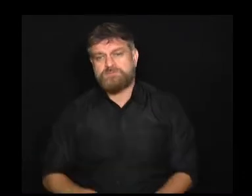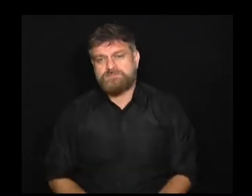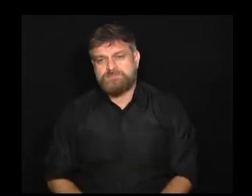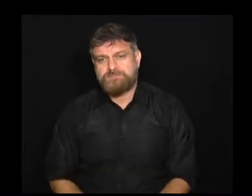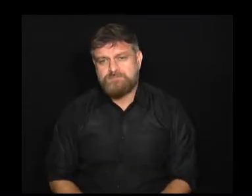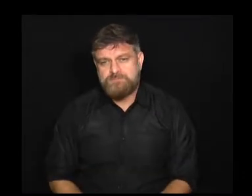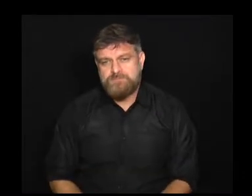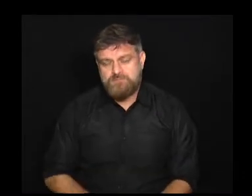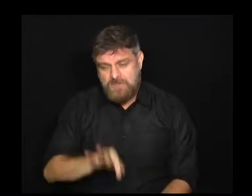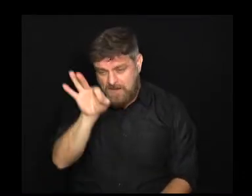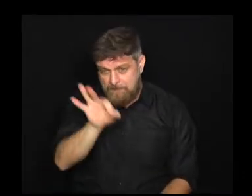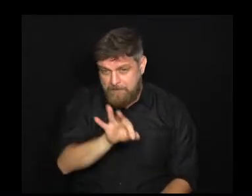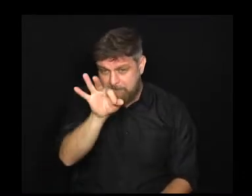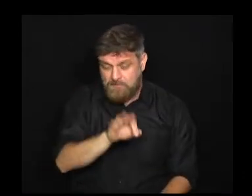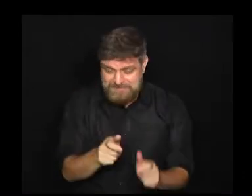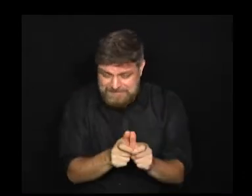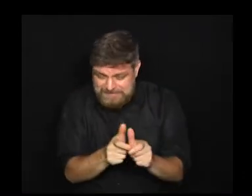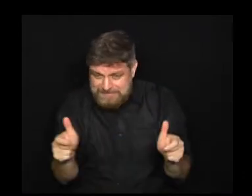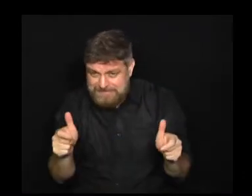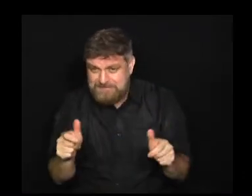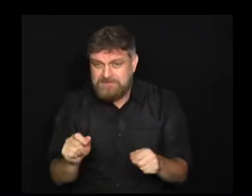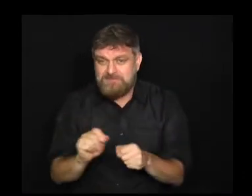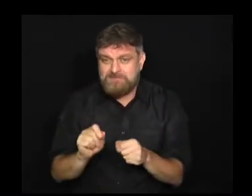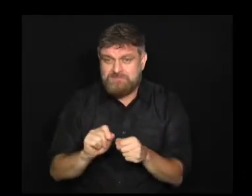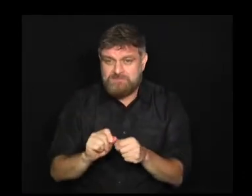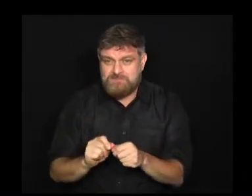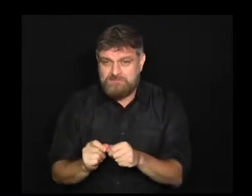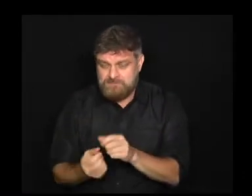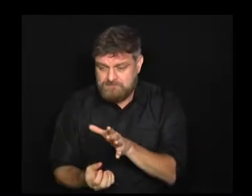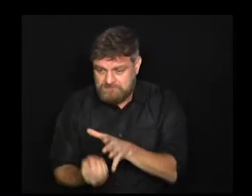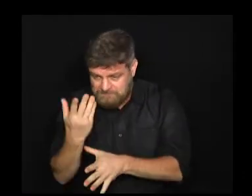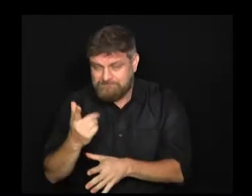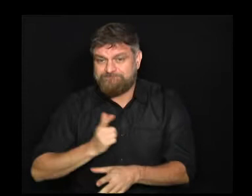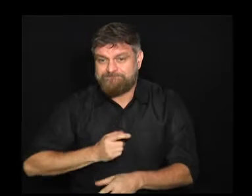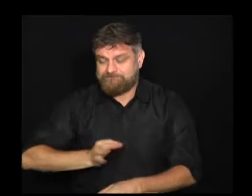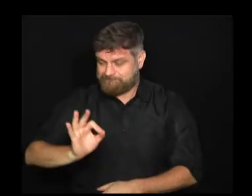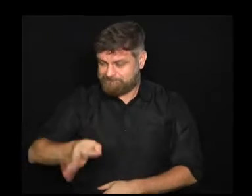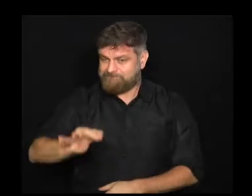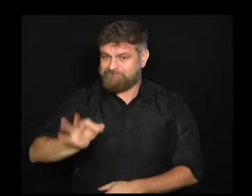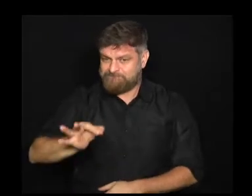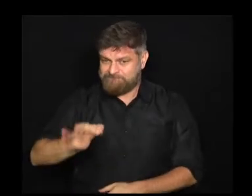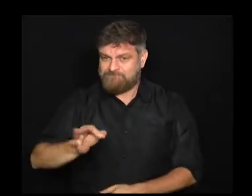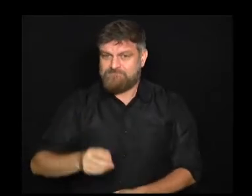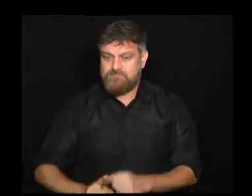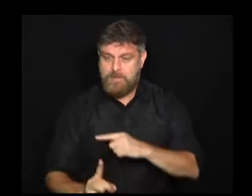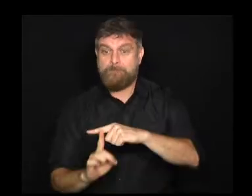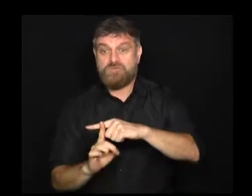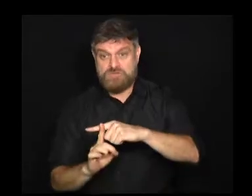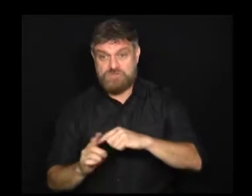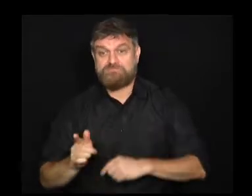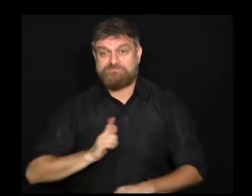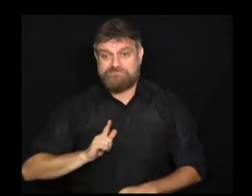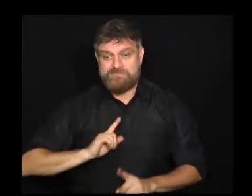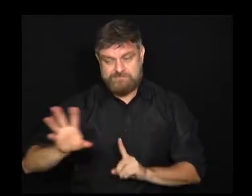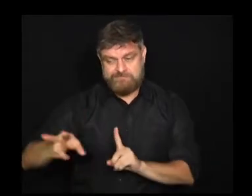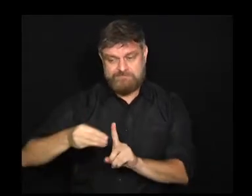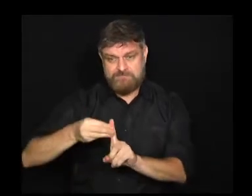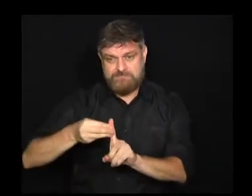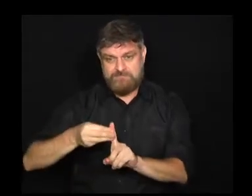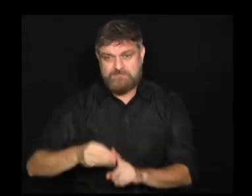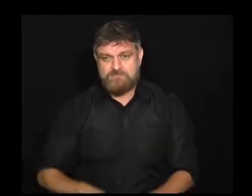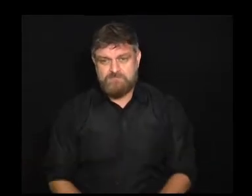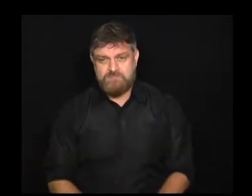que uma proporção grande dos casos suspeitos vão se tornar confirmados, e quando a gente tem uma situação